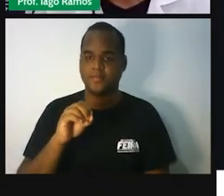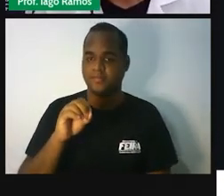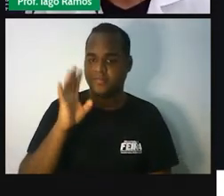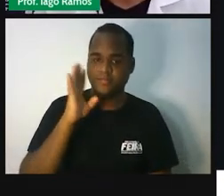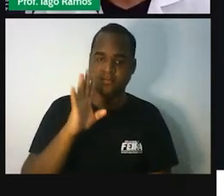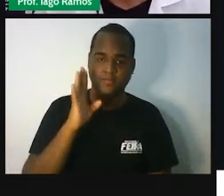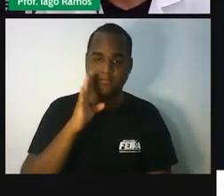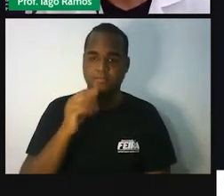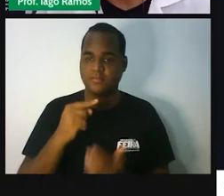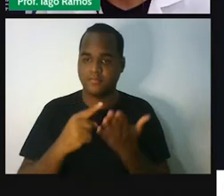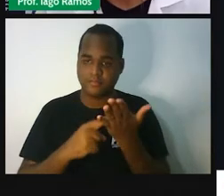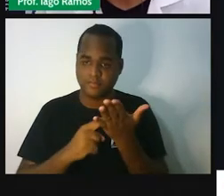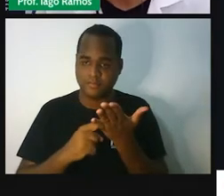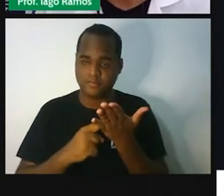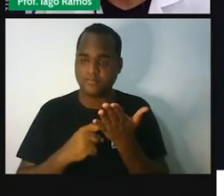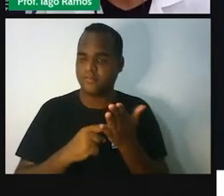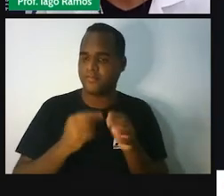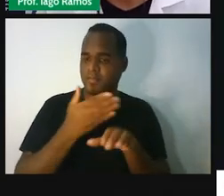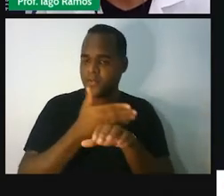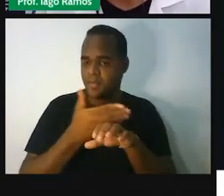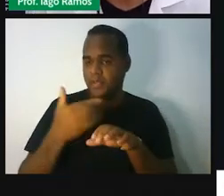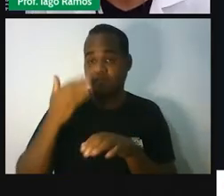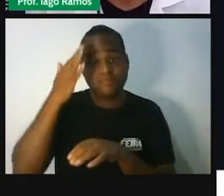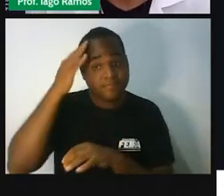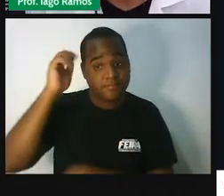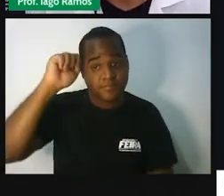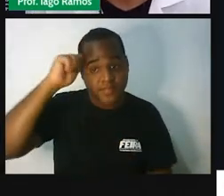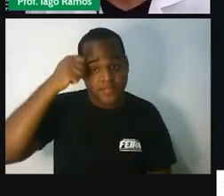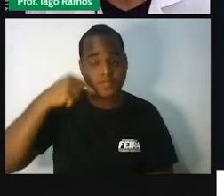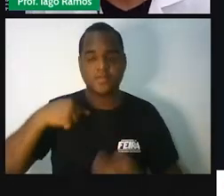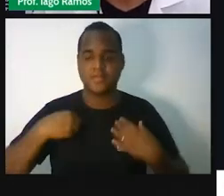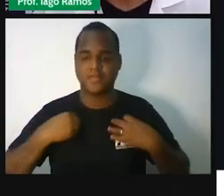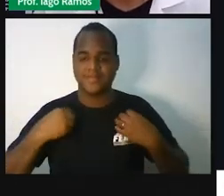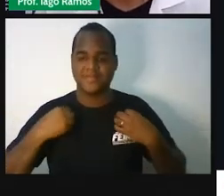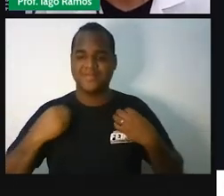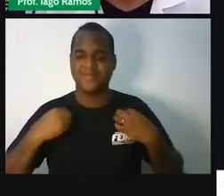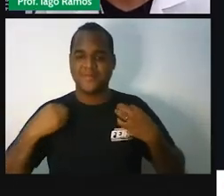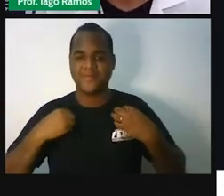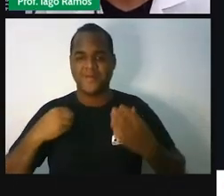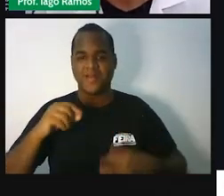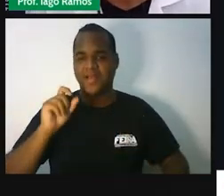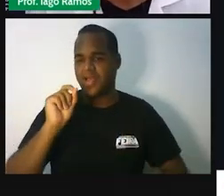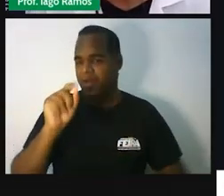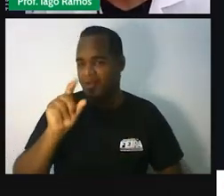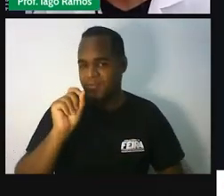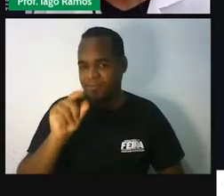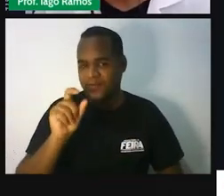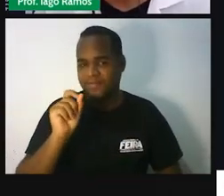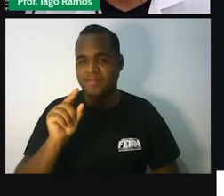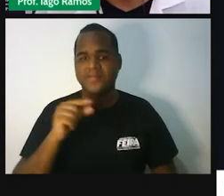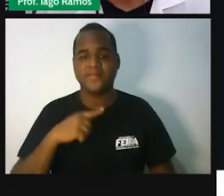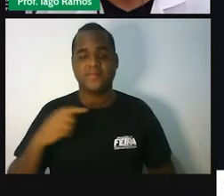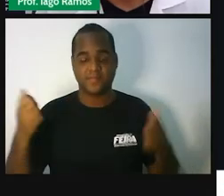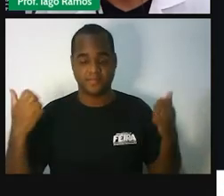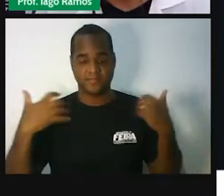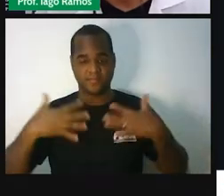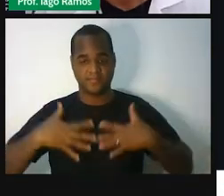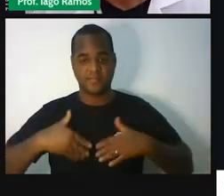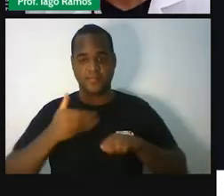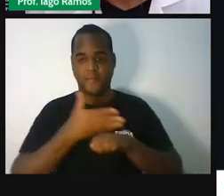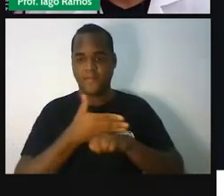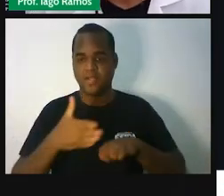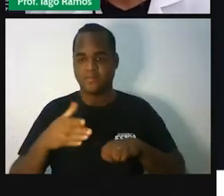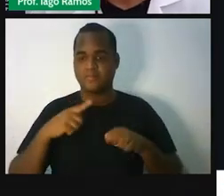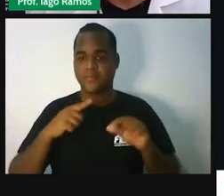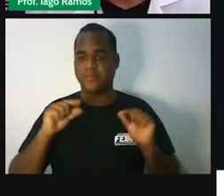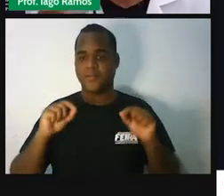pele branca, cabelo preto, estou vestido com uma camisa azul marinho, por cima um jaleco branco,